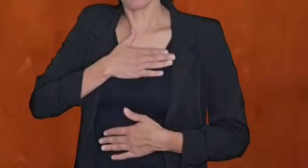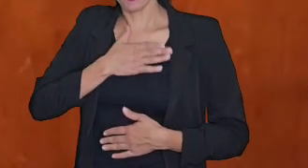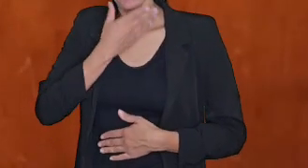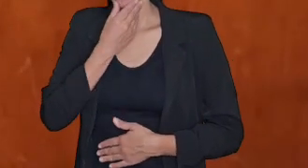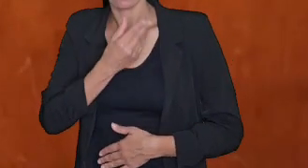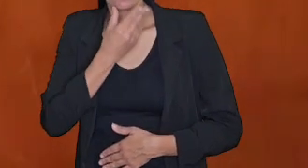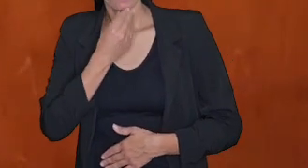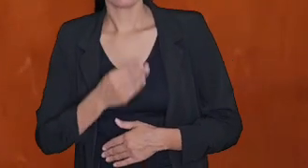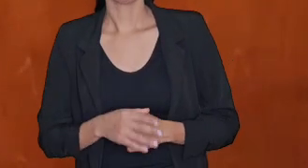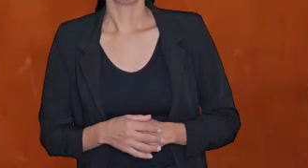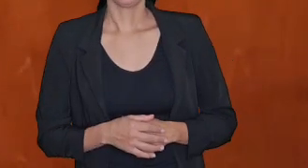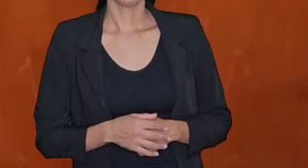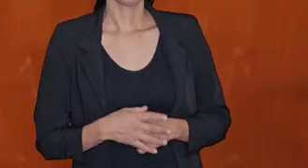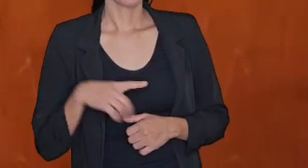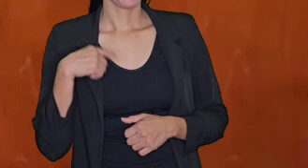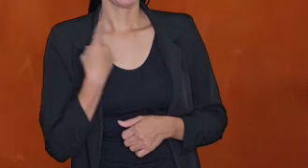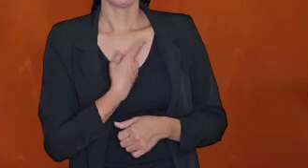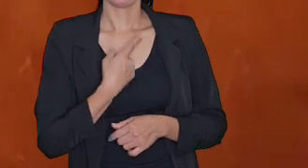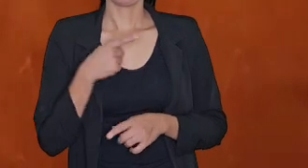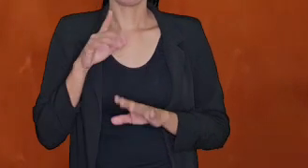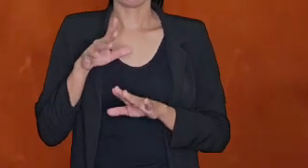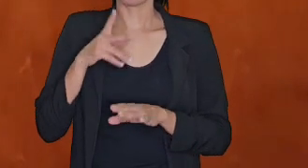no inventário do meu avô,